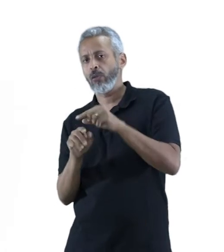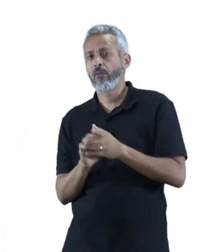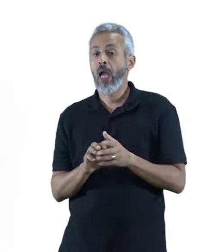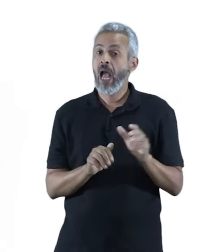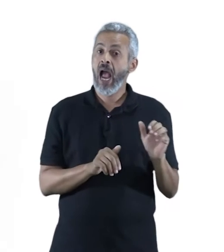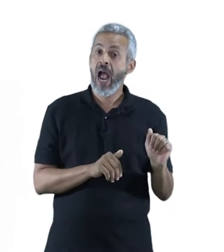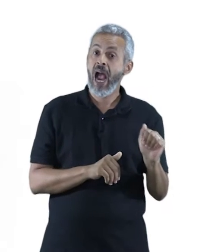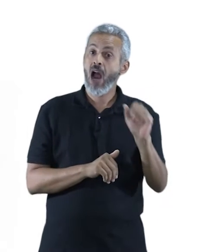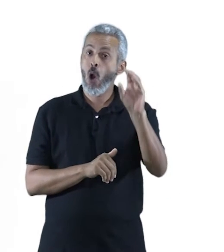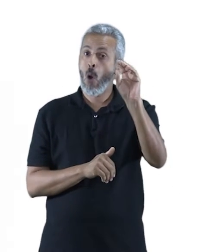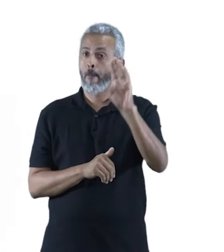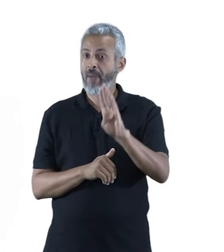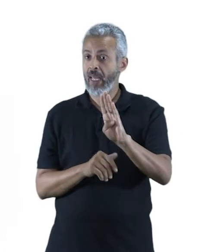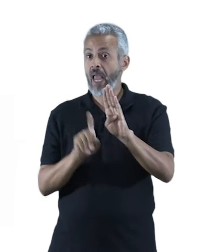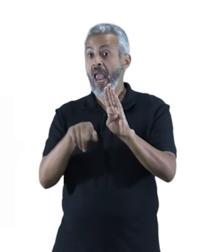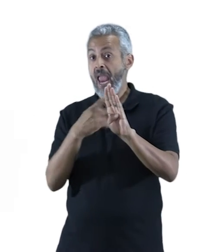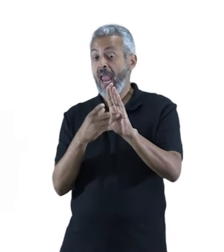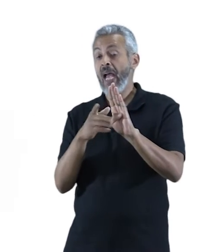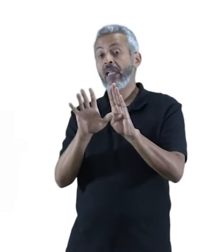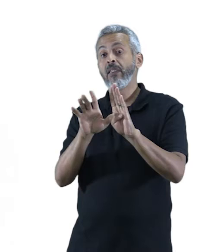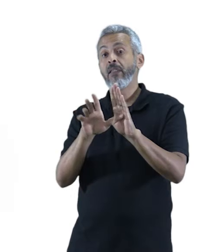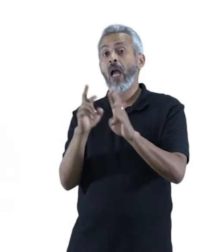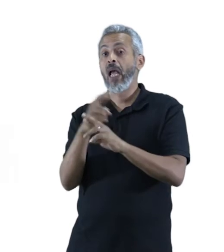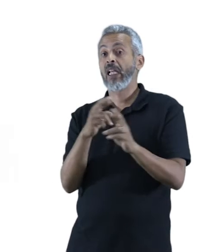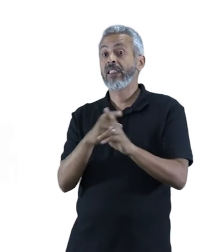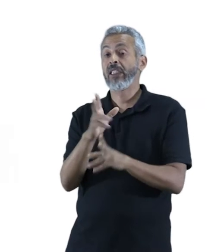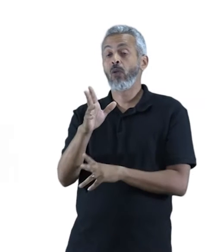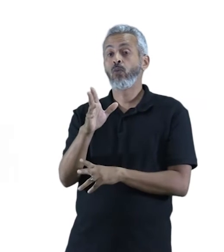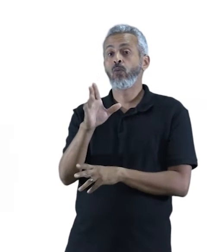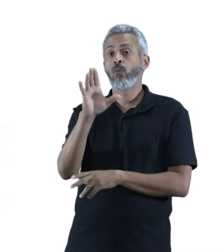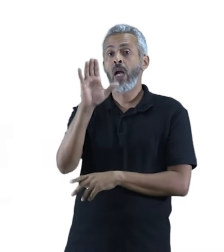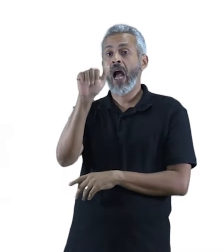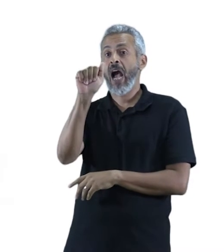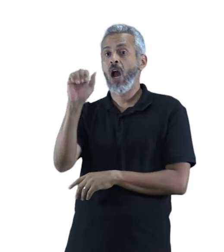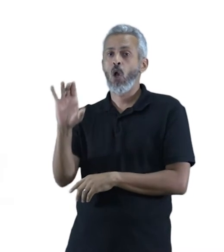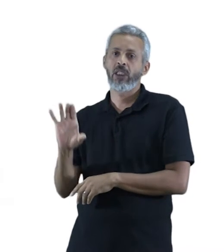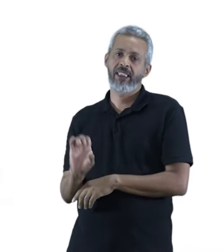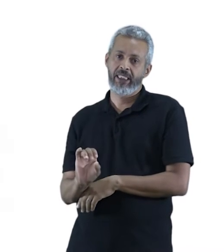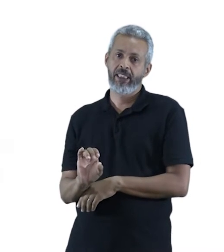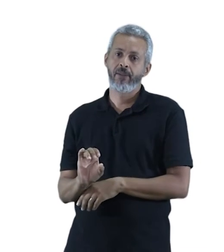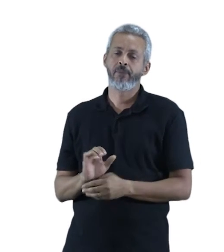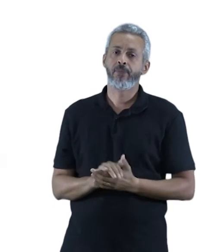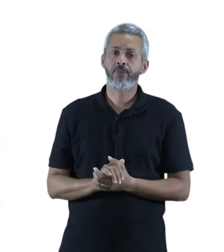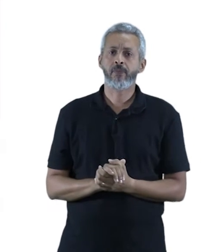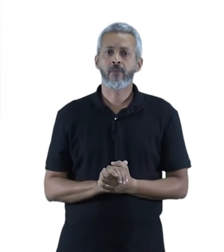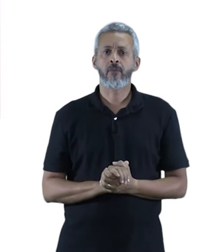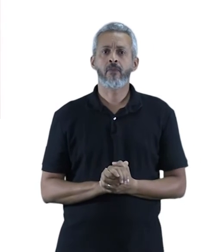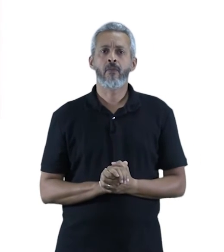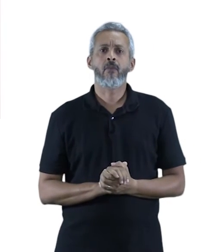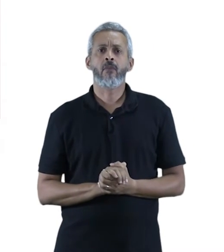triângulo AOB é simétrico em relação ao triângulo AOC.